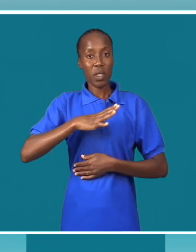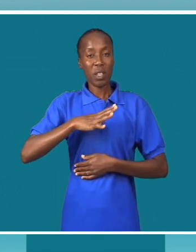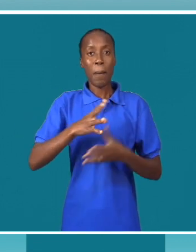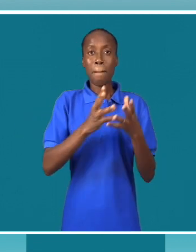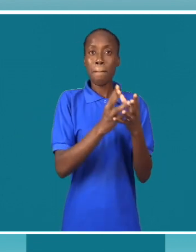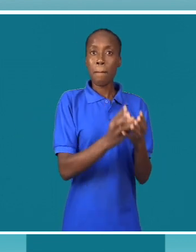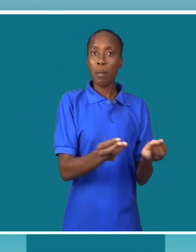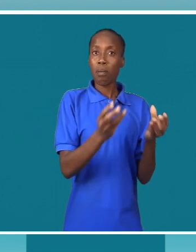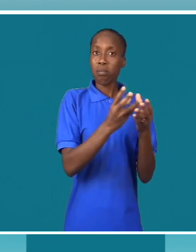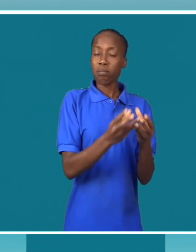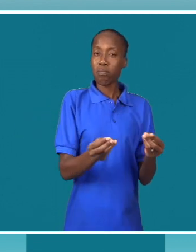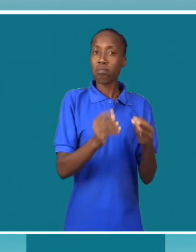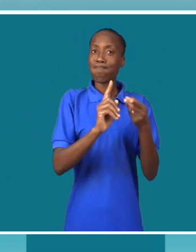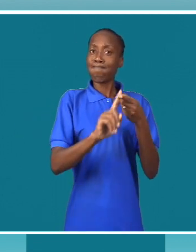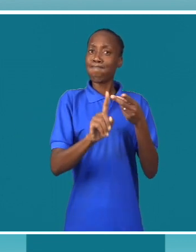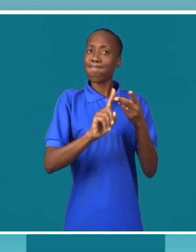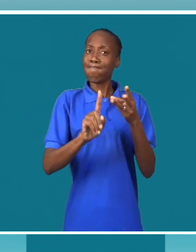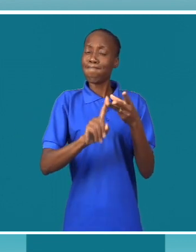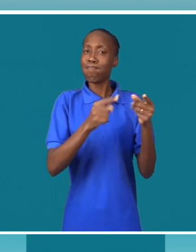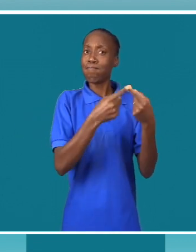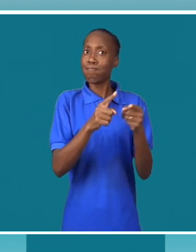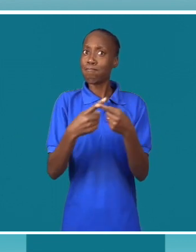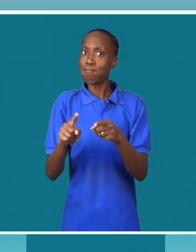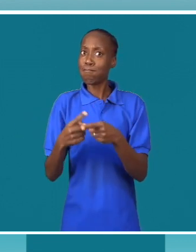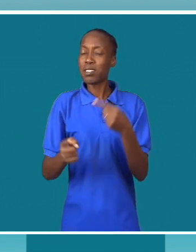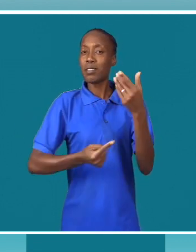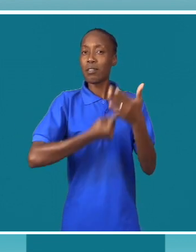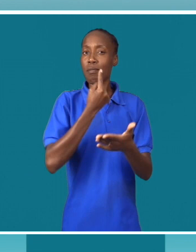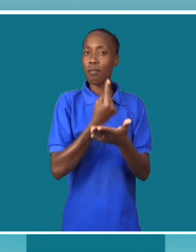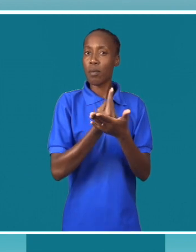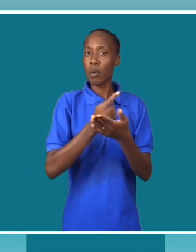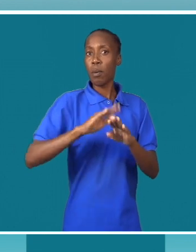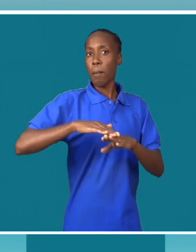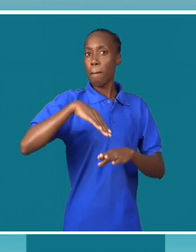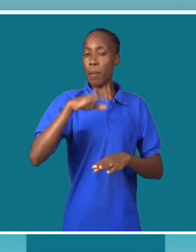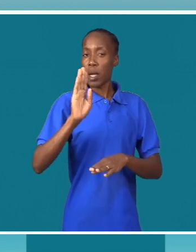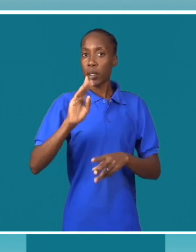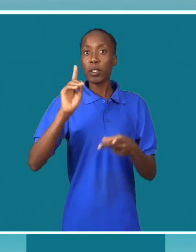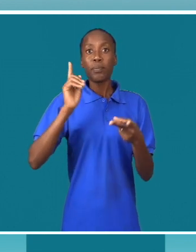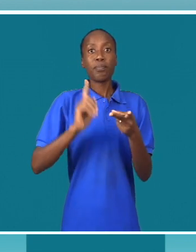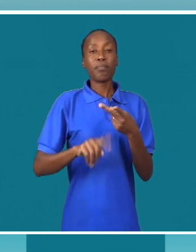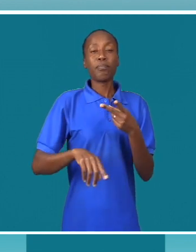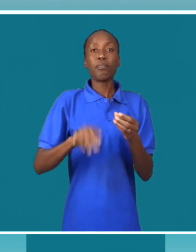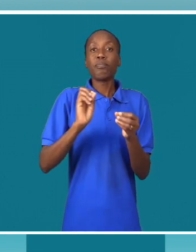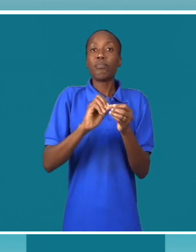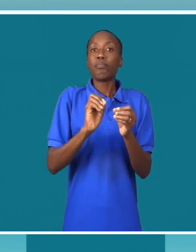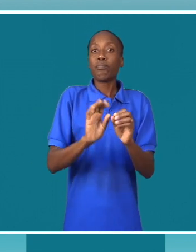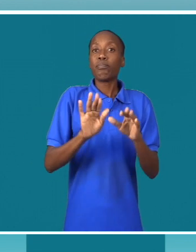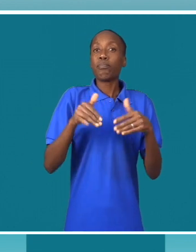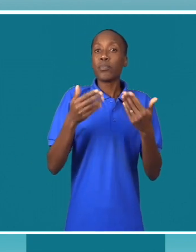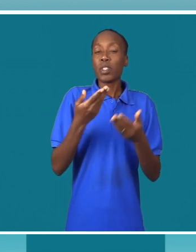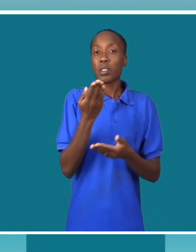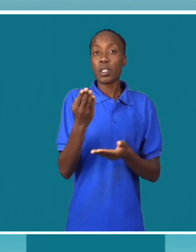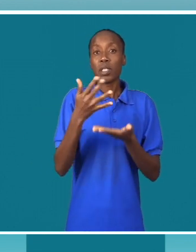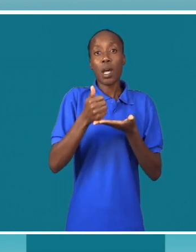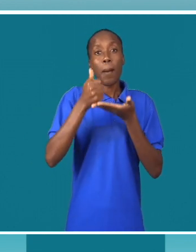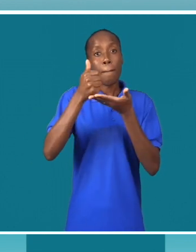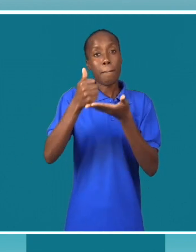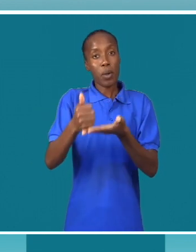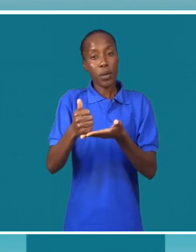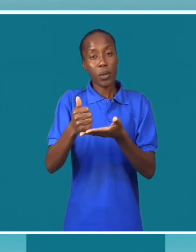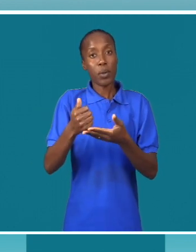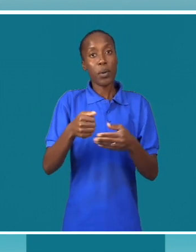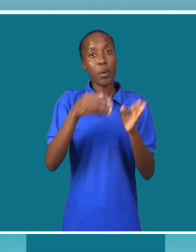necessidade e também com produtos de higiene e limpeza. Este apoio vai sendo